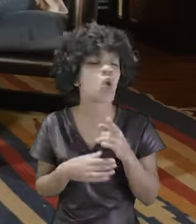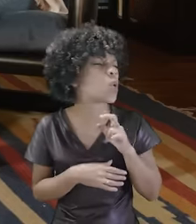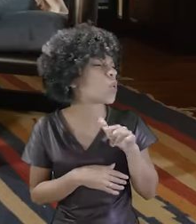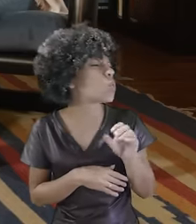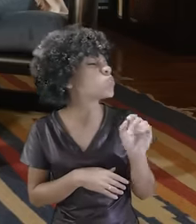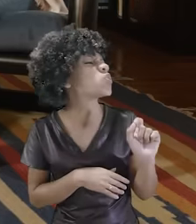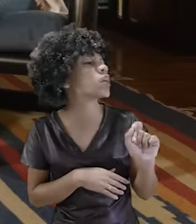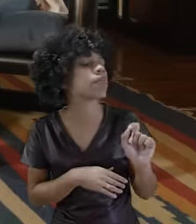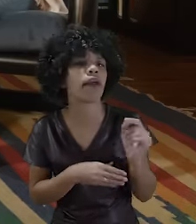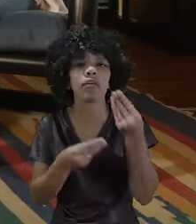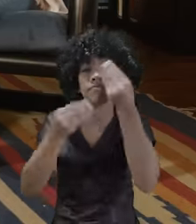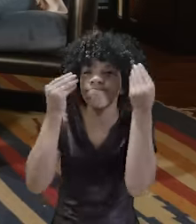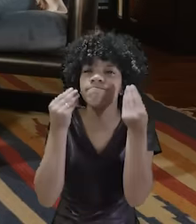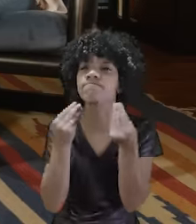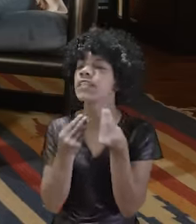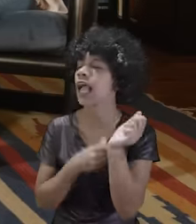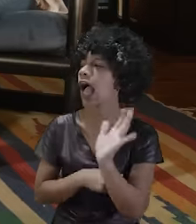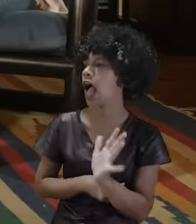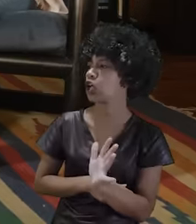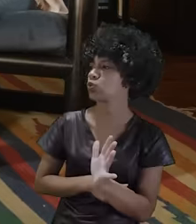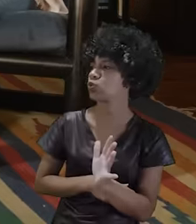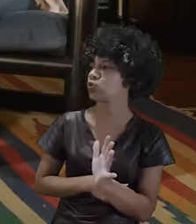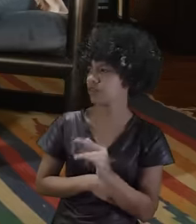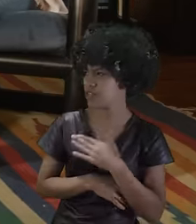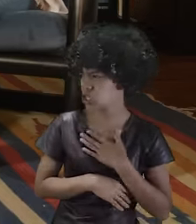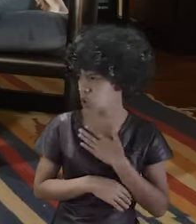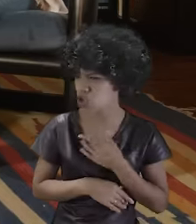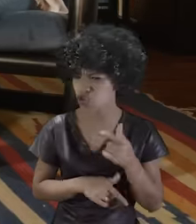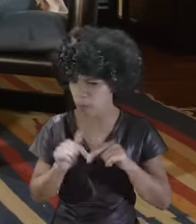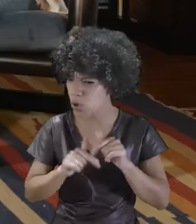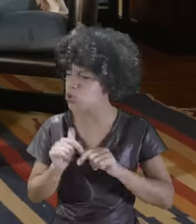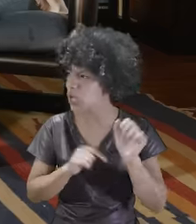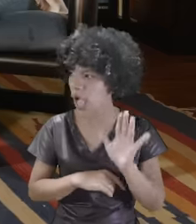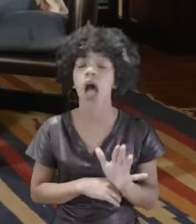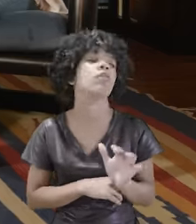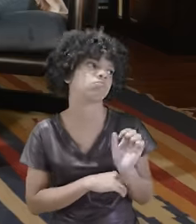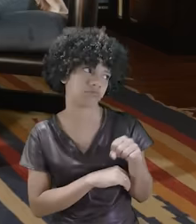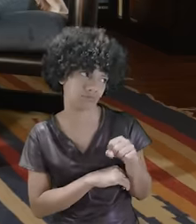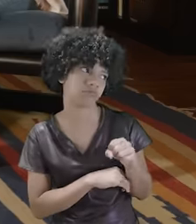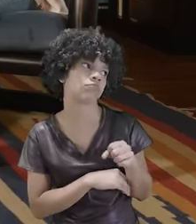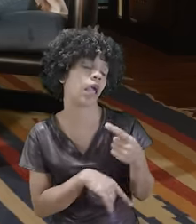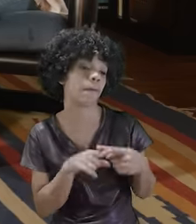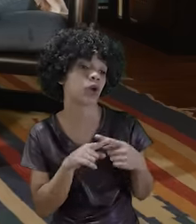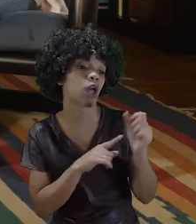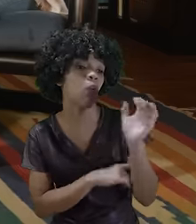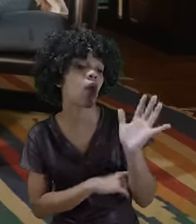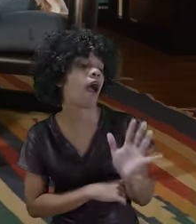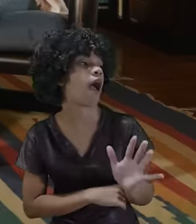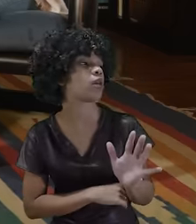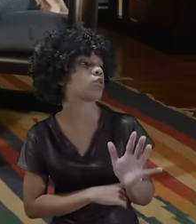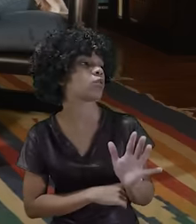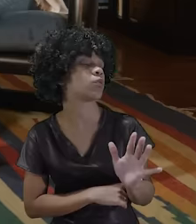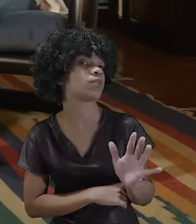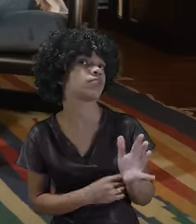can Solution luxo e caro vocês gostam de coisa cara a gente gosta porque o caro